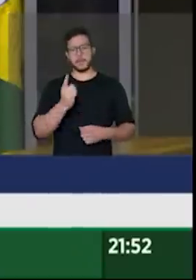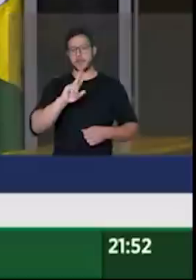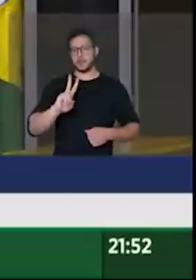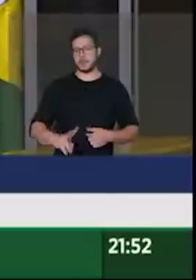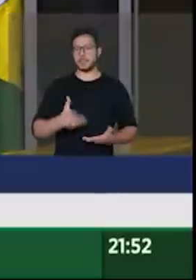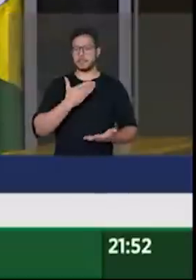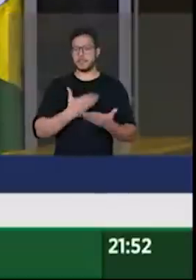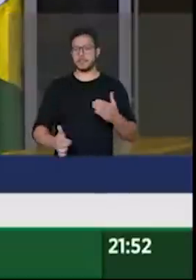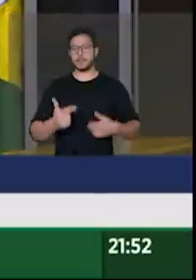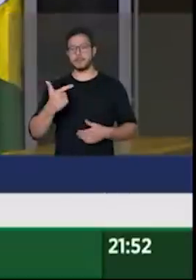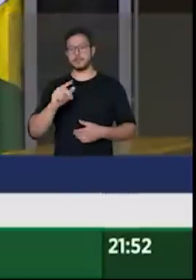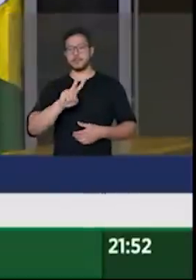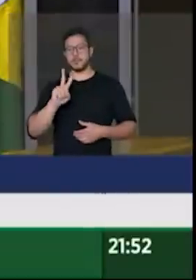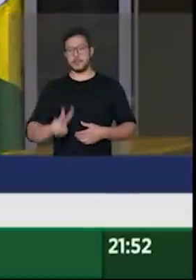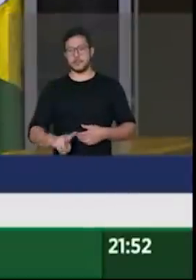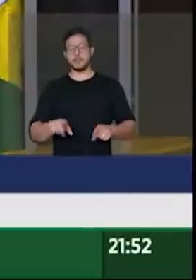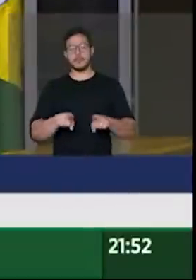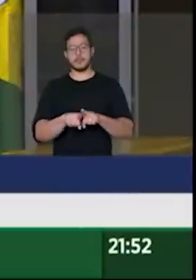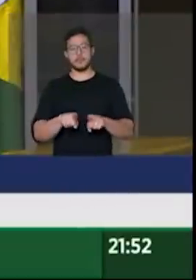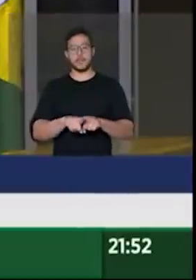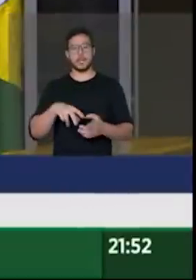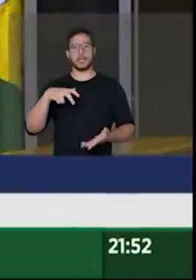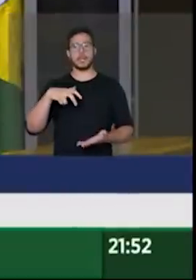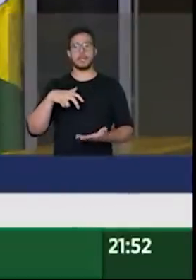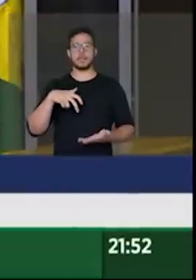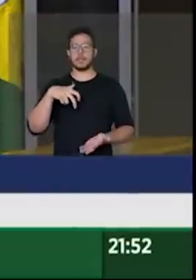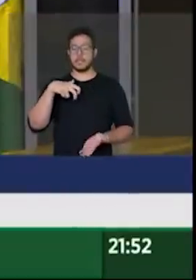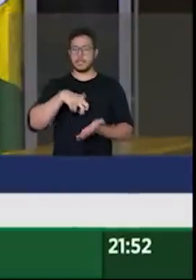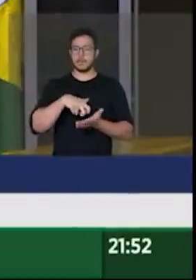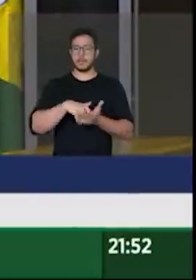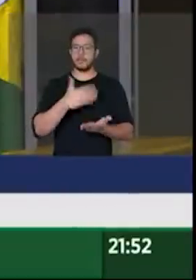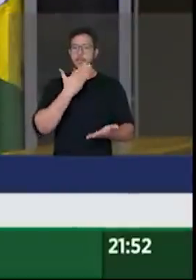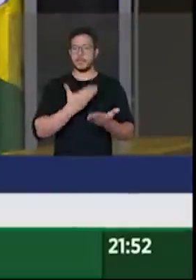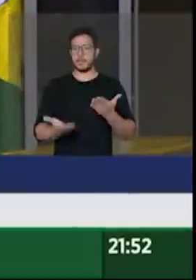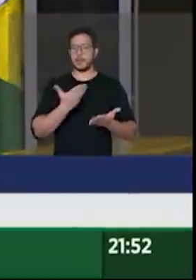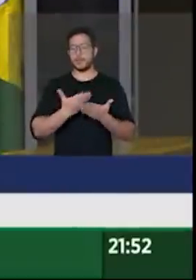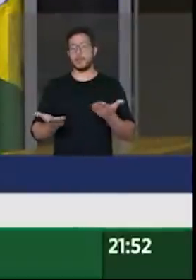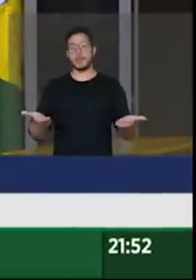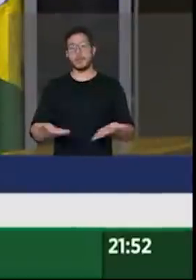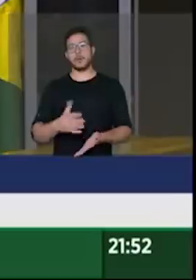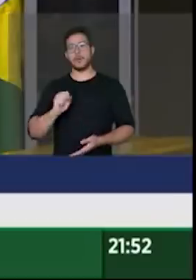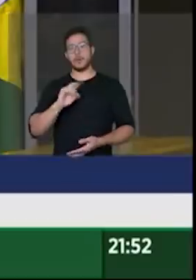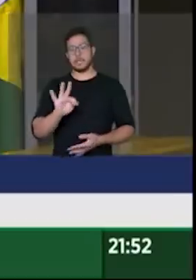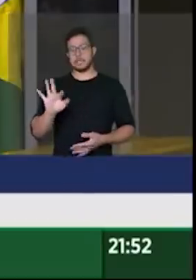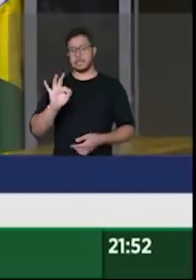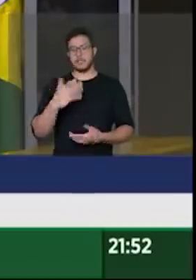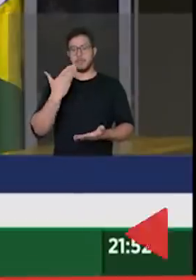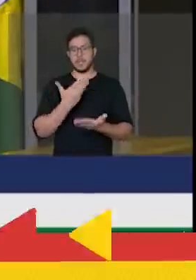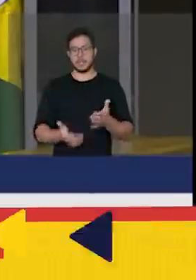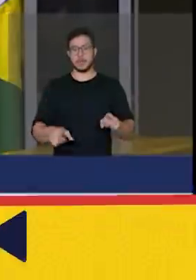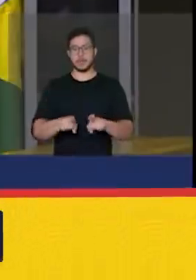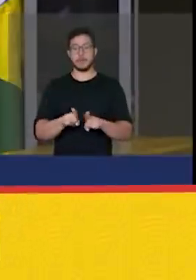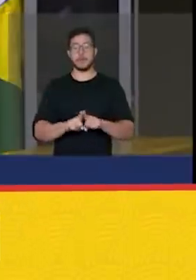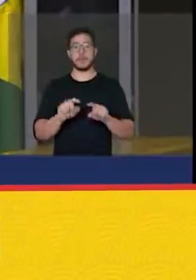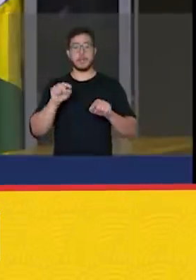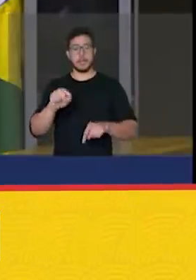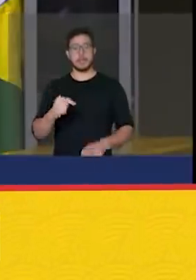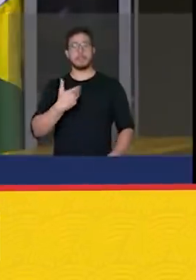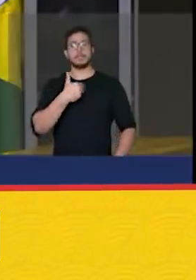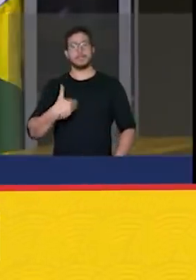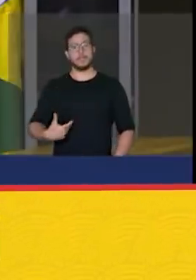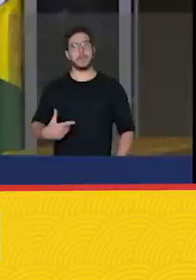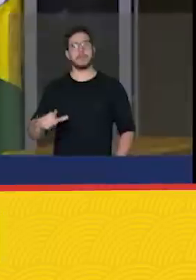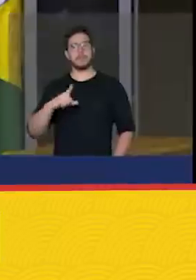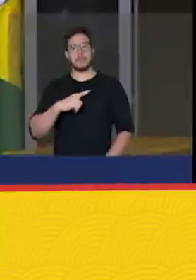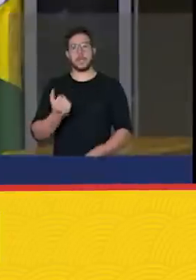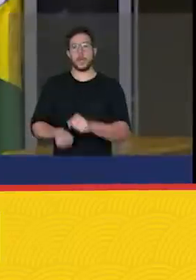cível, na segunda instância do cível, na primeira instância do criminal, na segunda instância do criminal, perdeu agora no Supremo Tribunal Federal. Repito, um governo